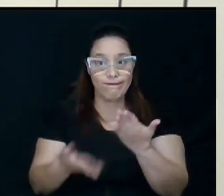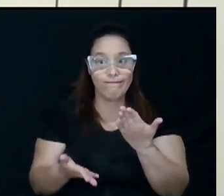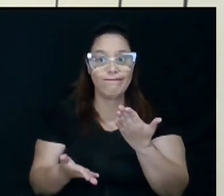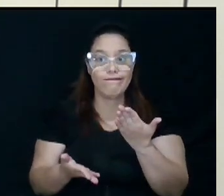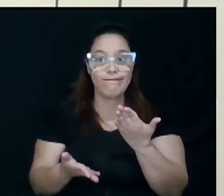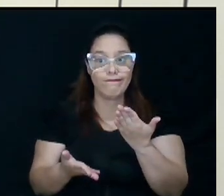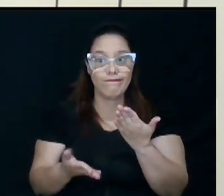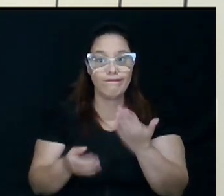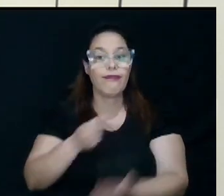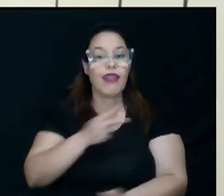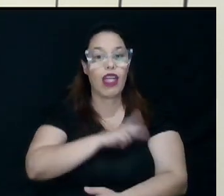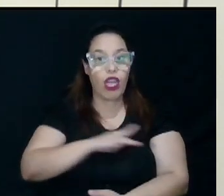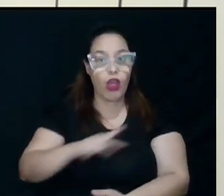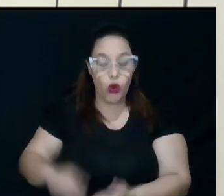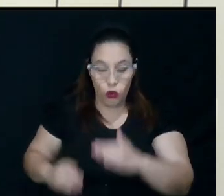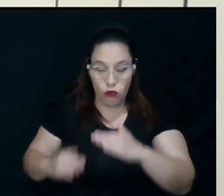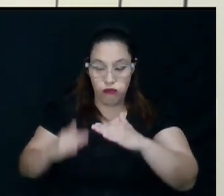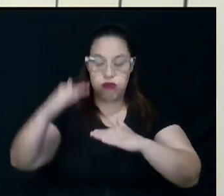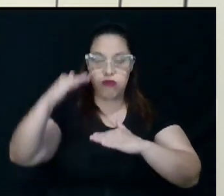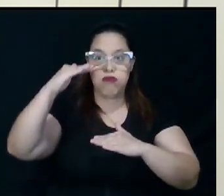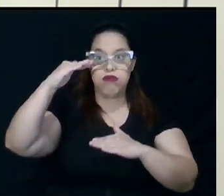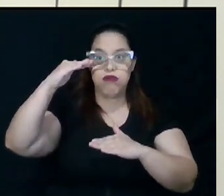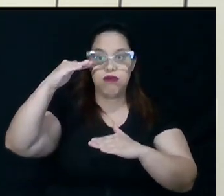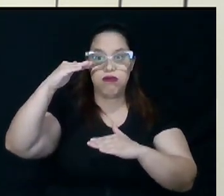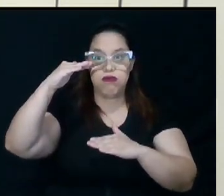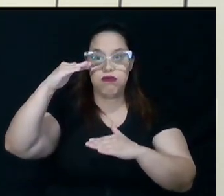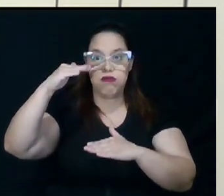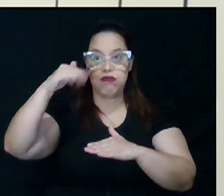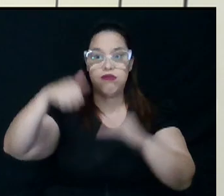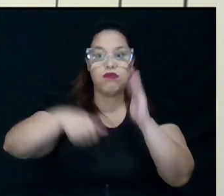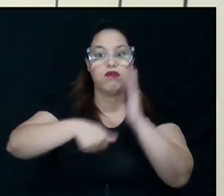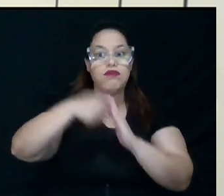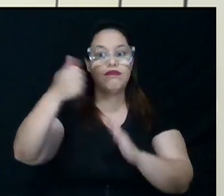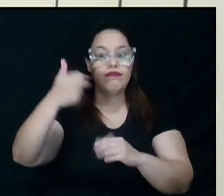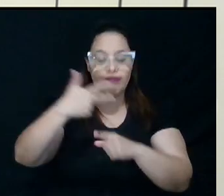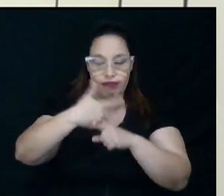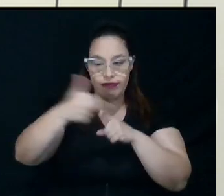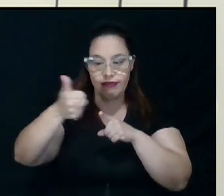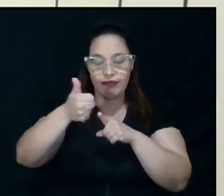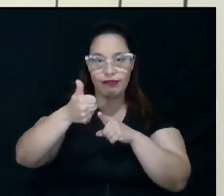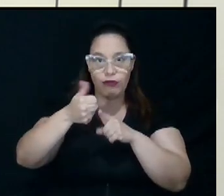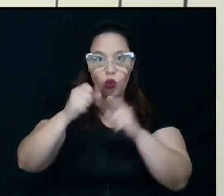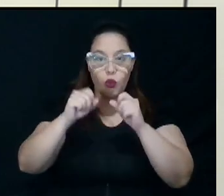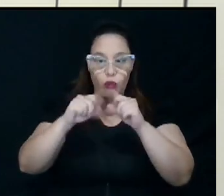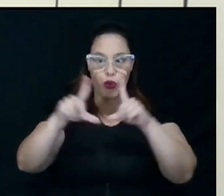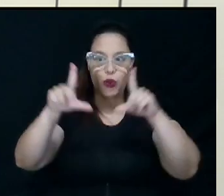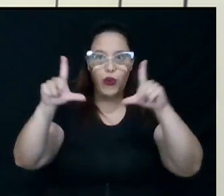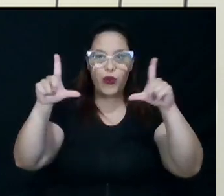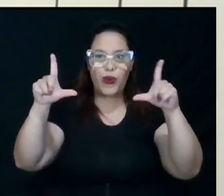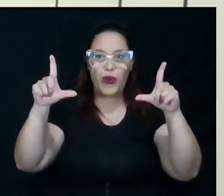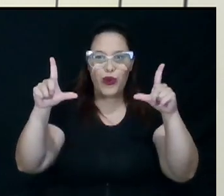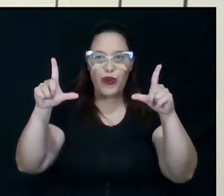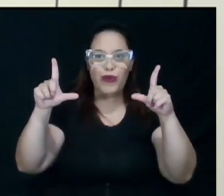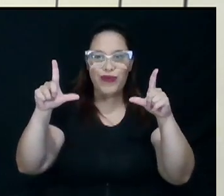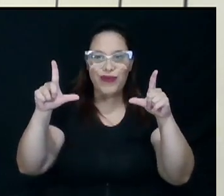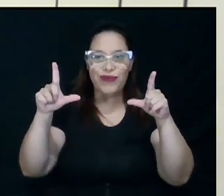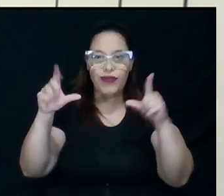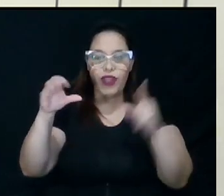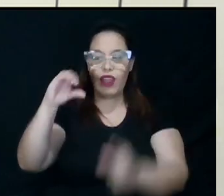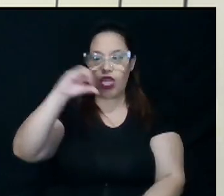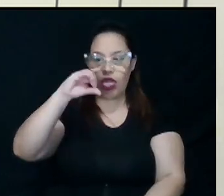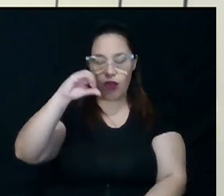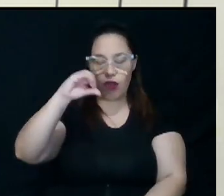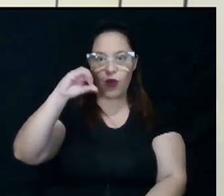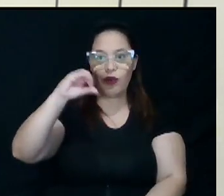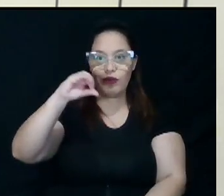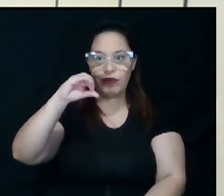tabela de classificação pela primeira vez. Ela vence uma partida e aparece na primeira parte na 9ª colocação.